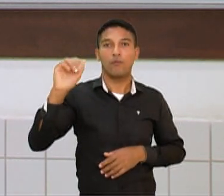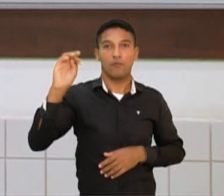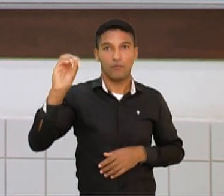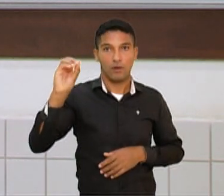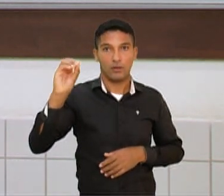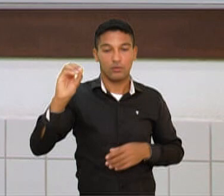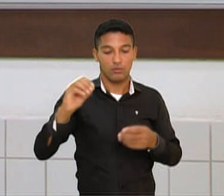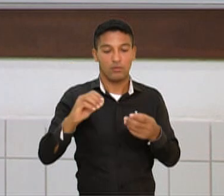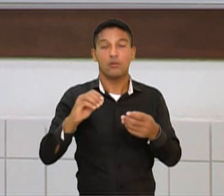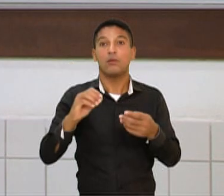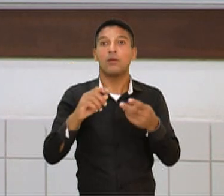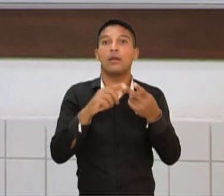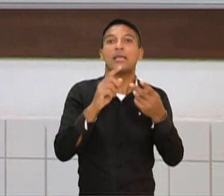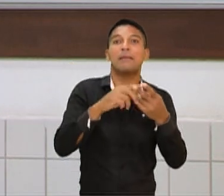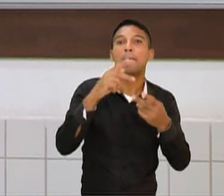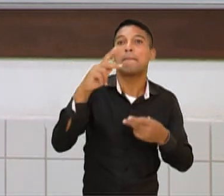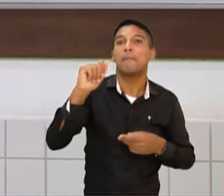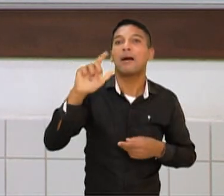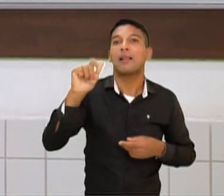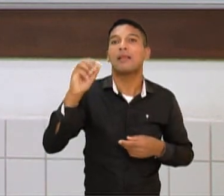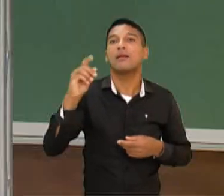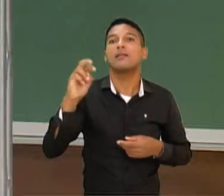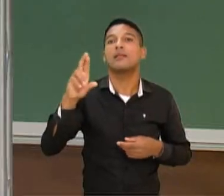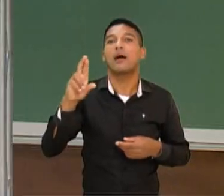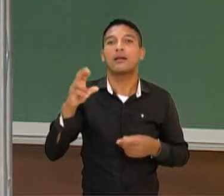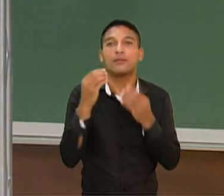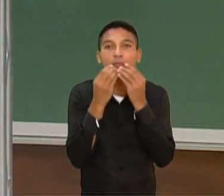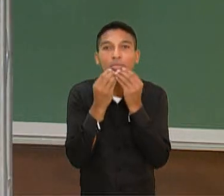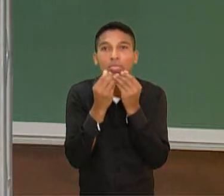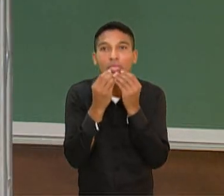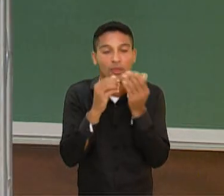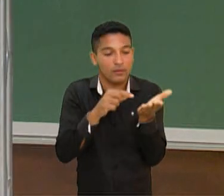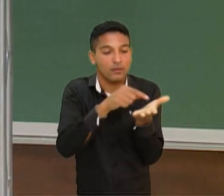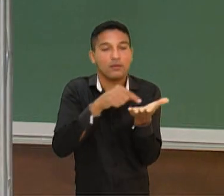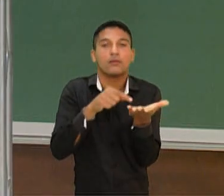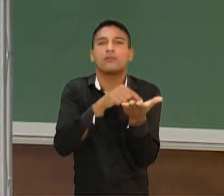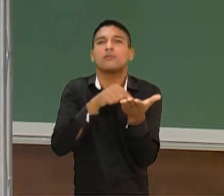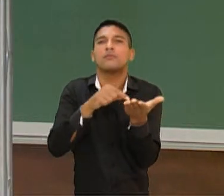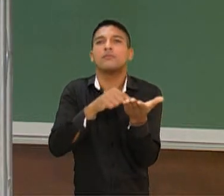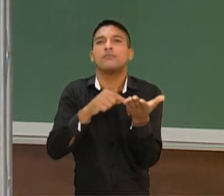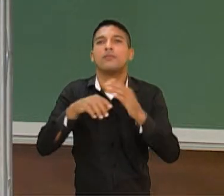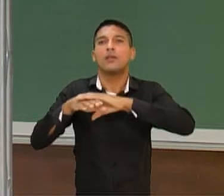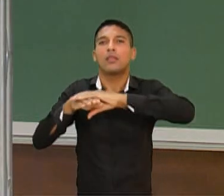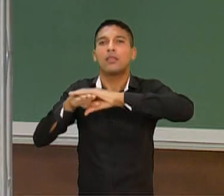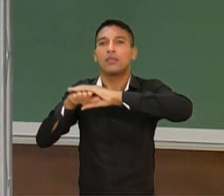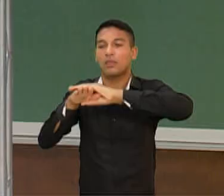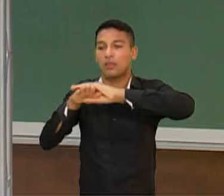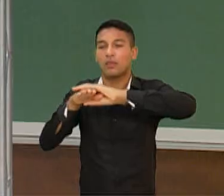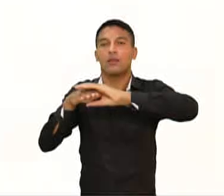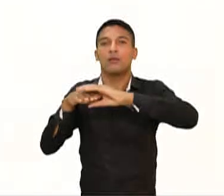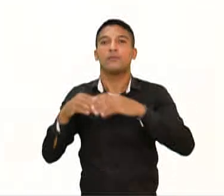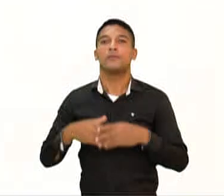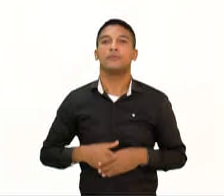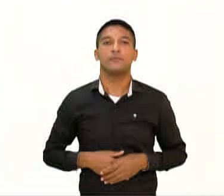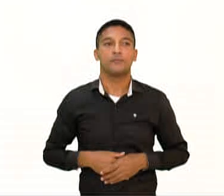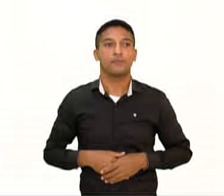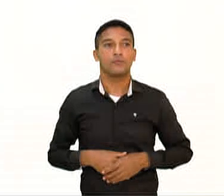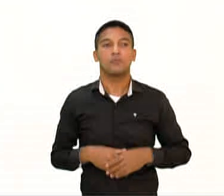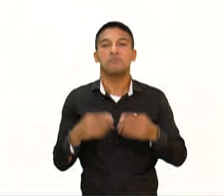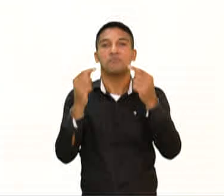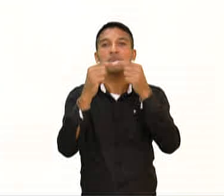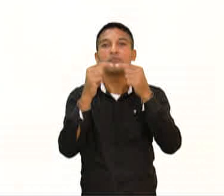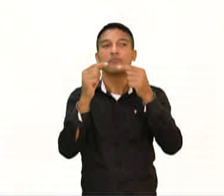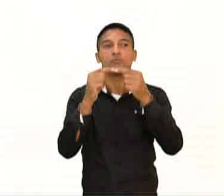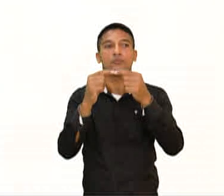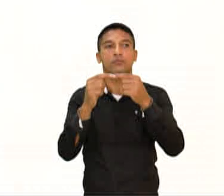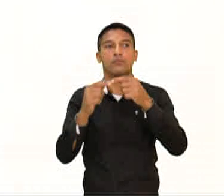no paladar. No paladar e no olfato. O que nós vamos ter? Alternativa A, mecanorreceptores. Alternativa B, termorreceptores.